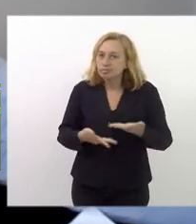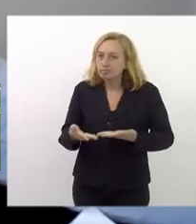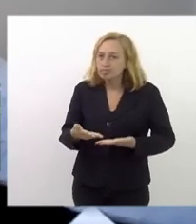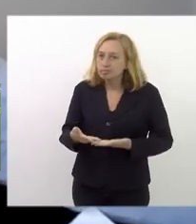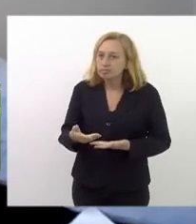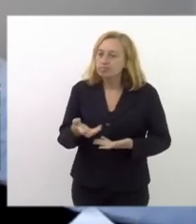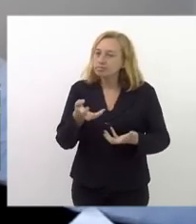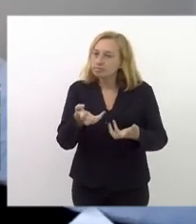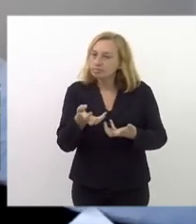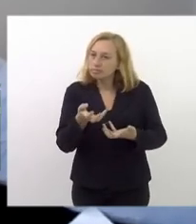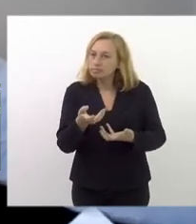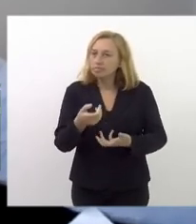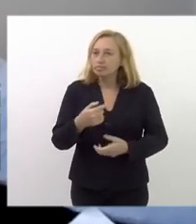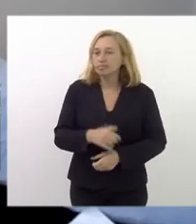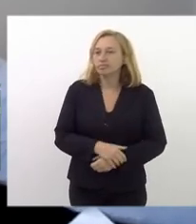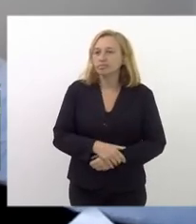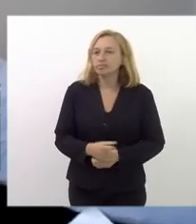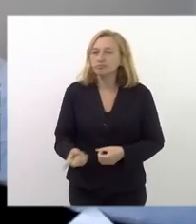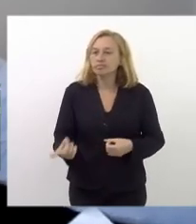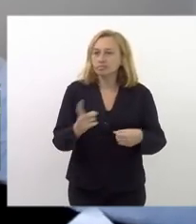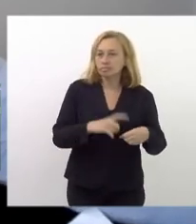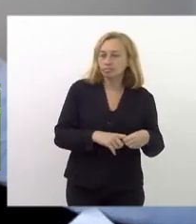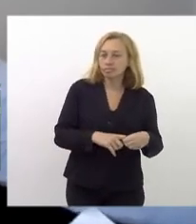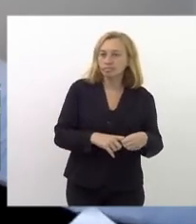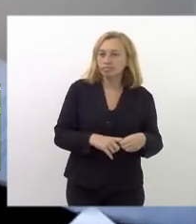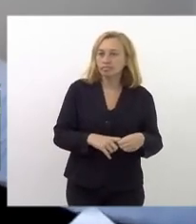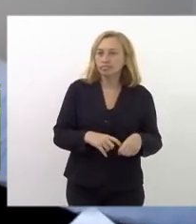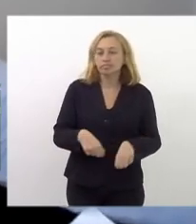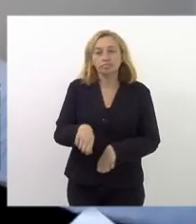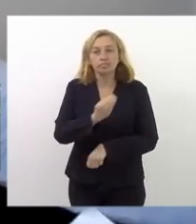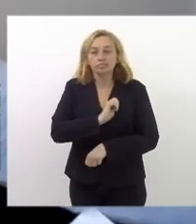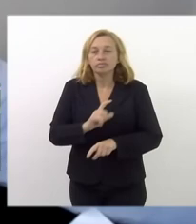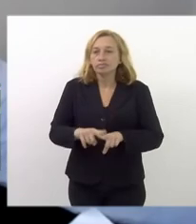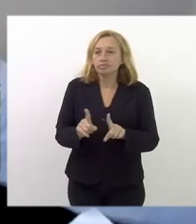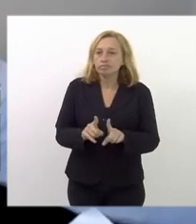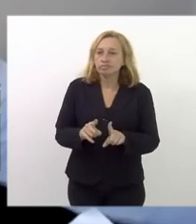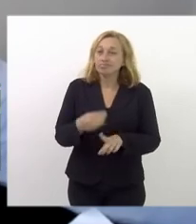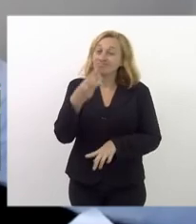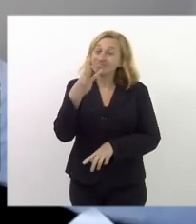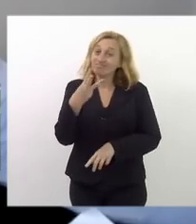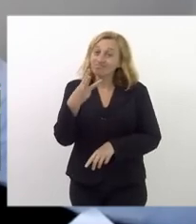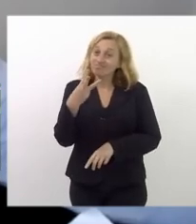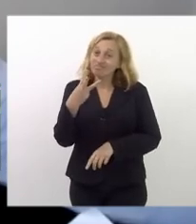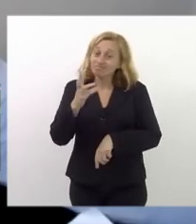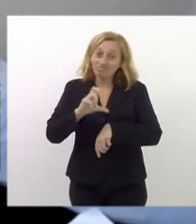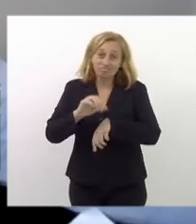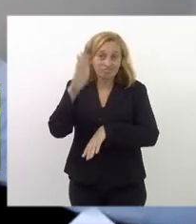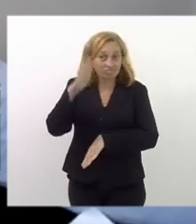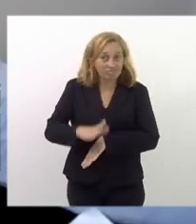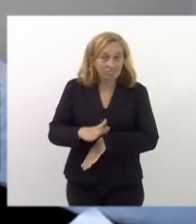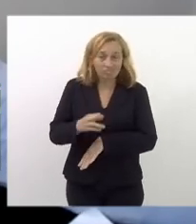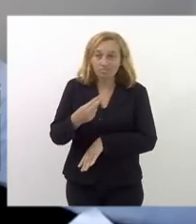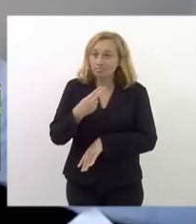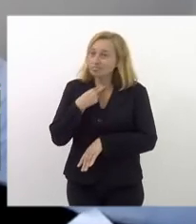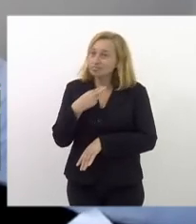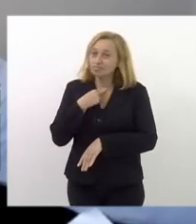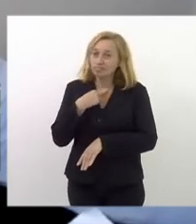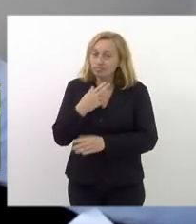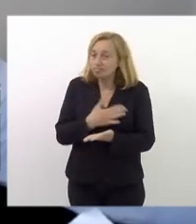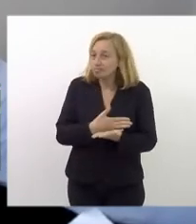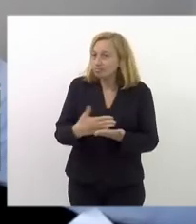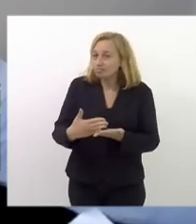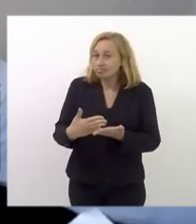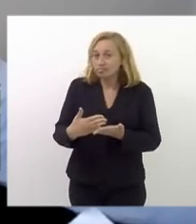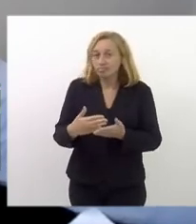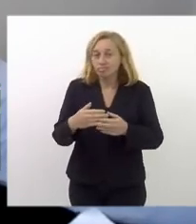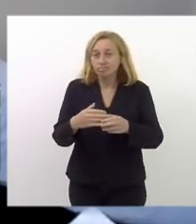do lançamento, da retomada do boletim fiscal, mas realmente 3 horas para nós não dá, porque é o início da sessão plenária,